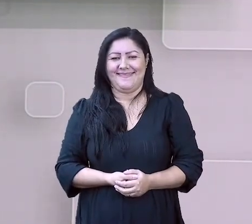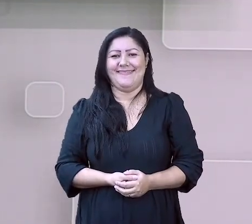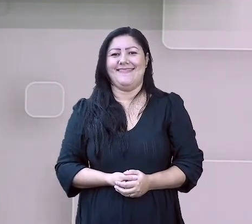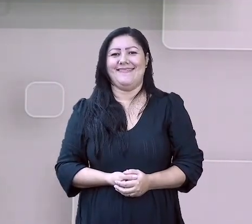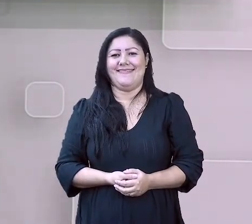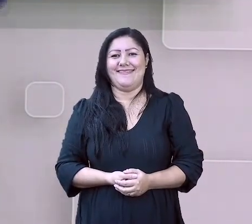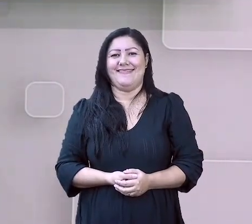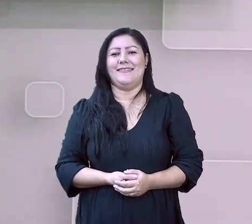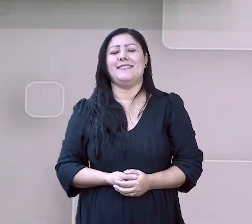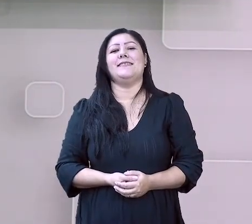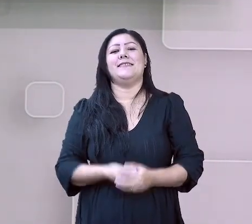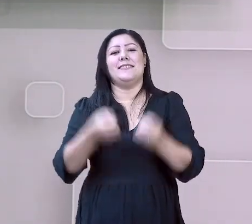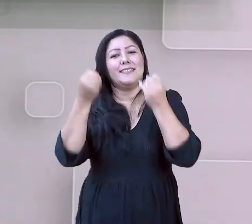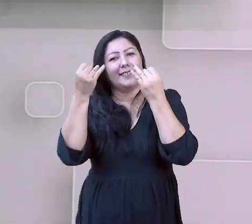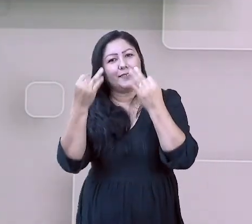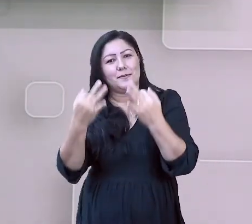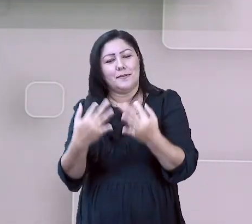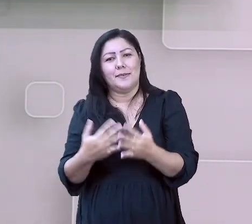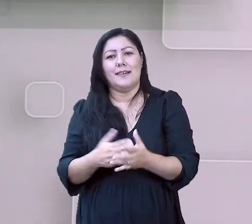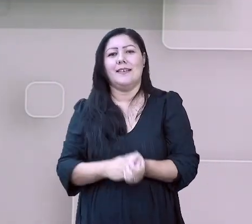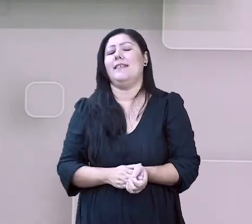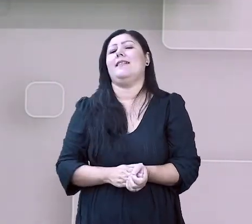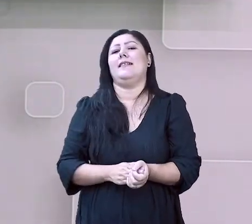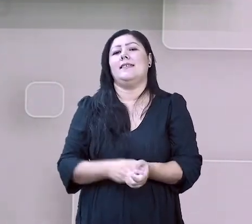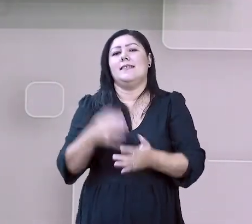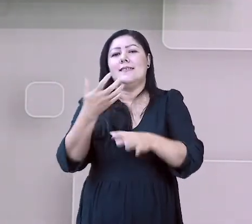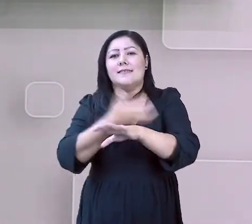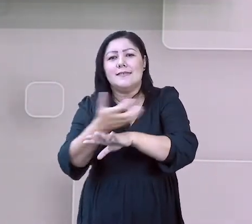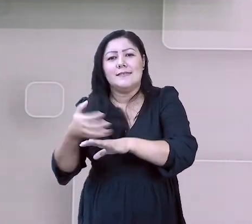isso. Nós vamos falar sobre as vegetações